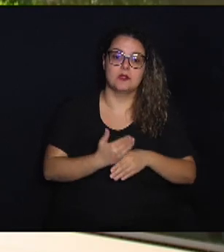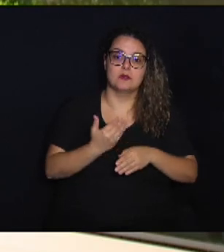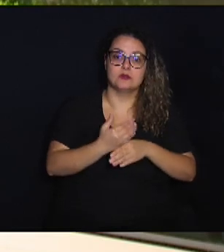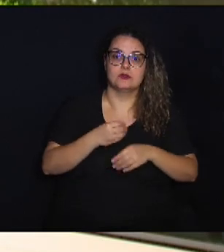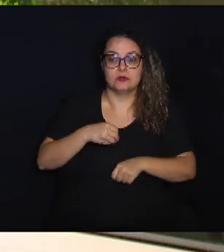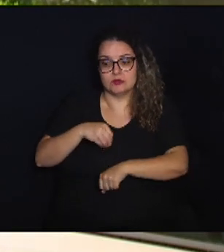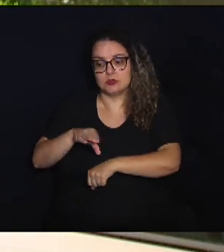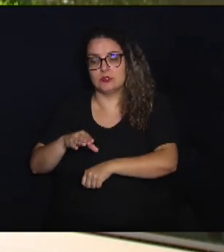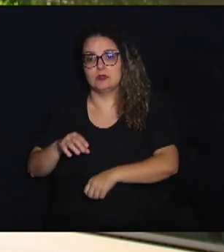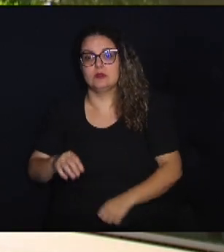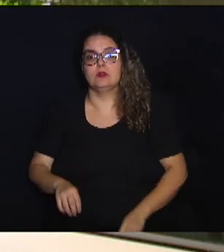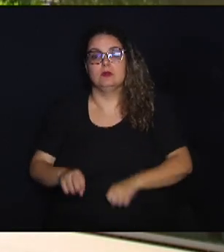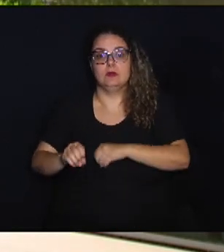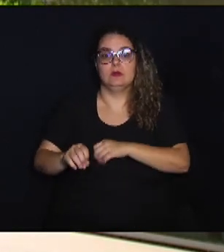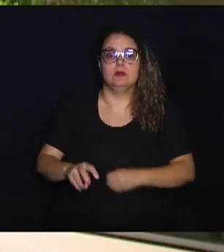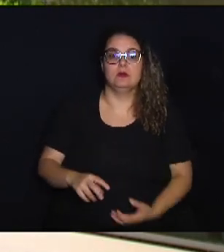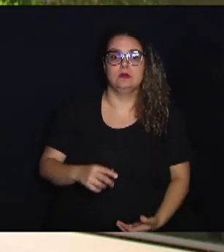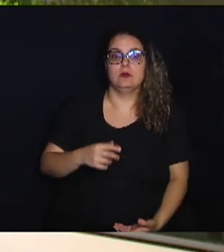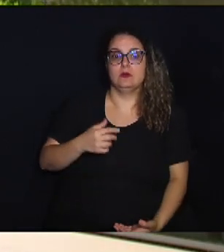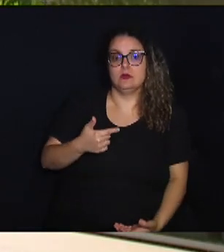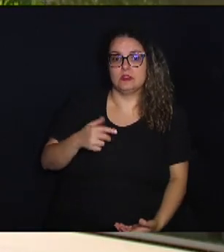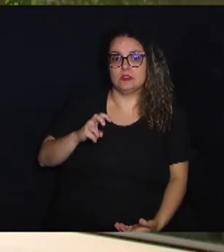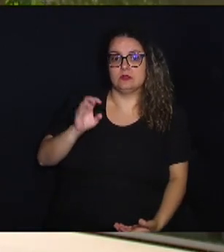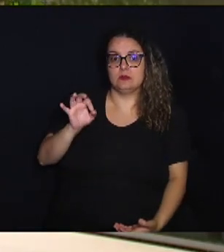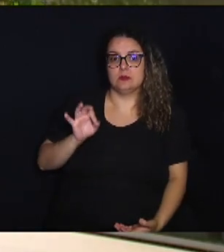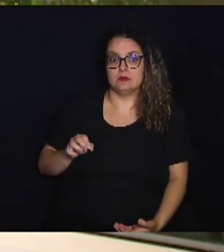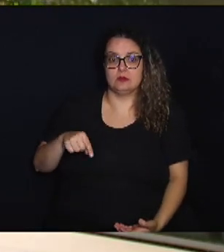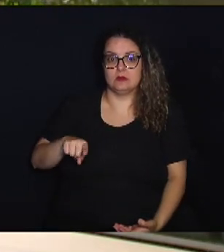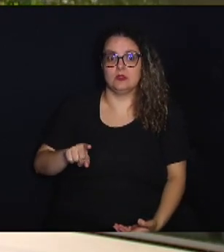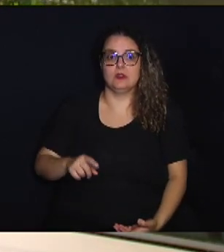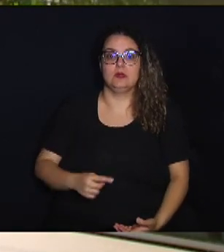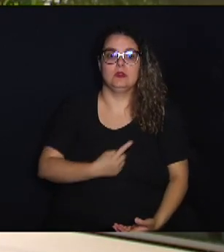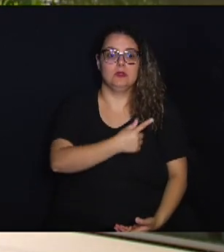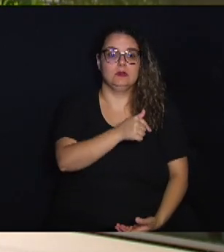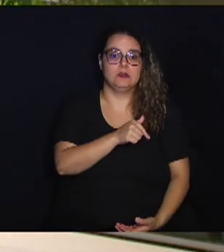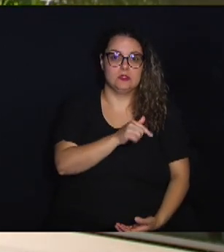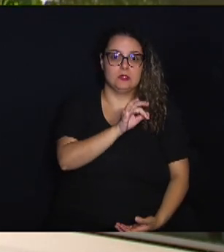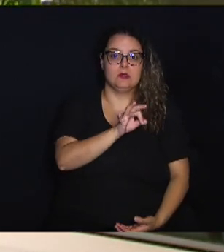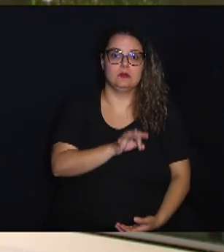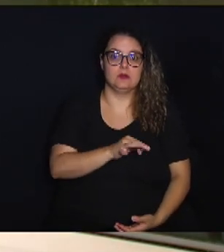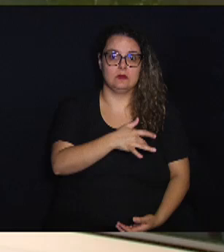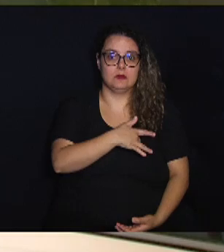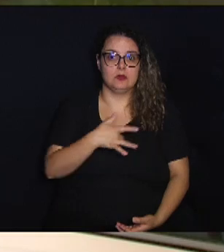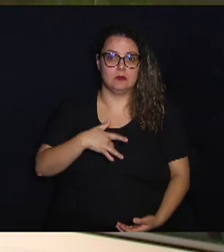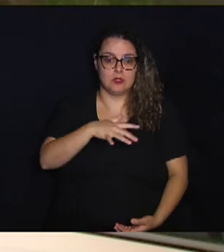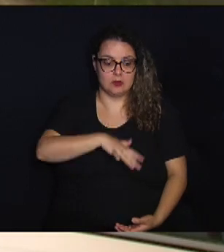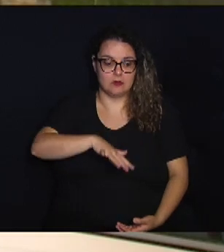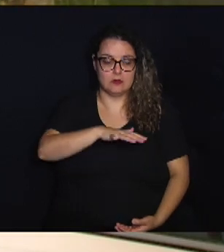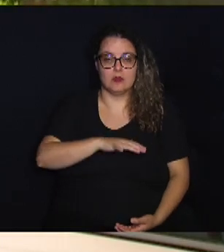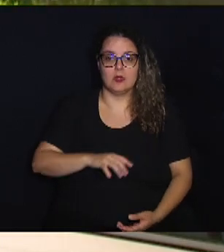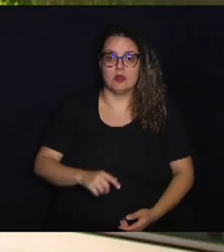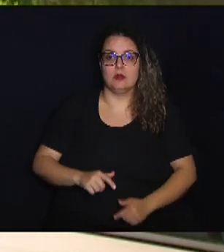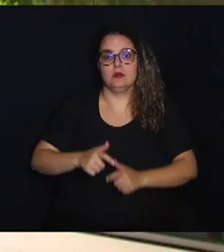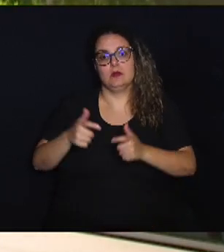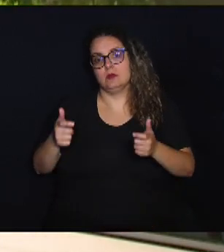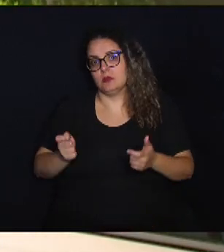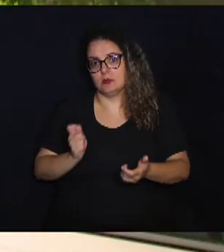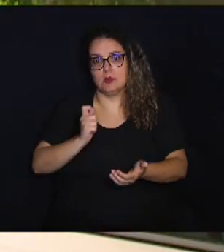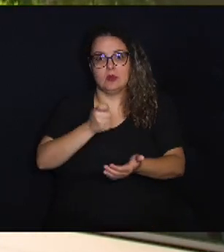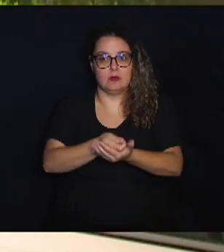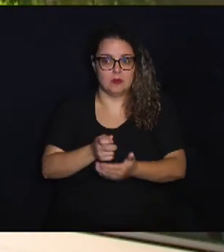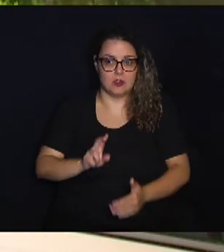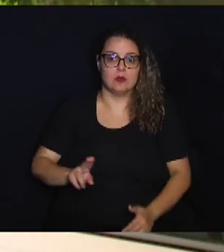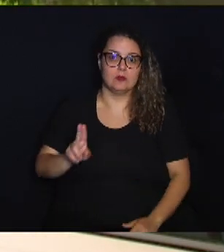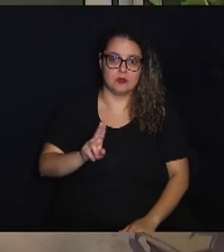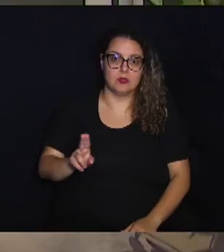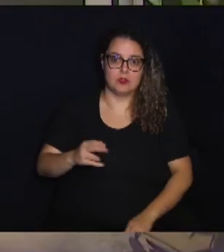educação, 25% dele vai para a educação, 17% vai para a saúde e o restante é usado